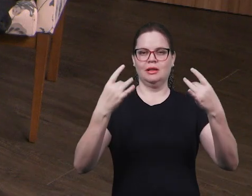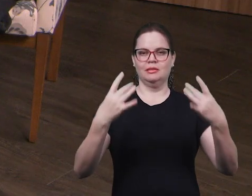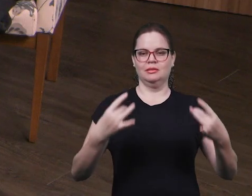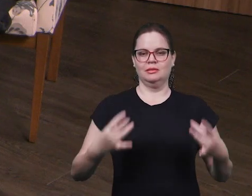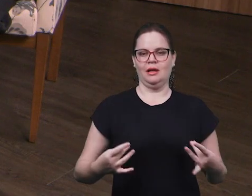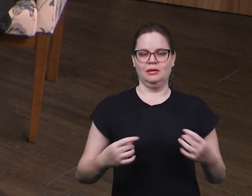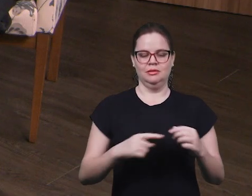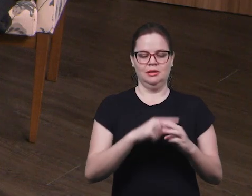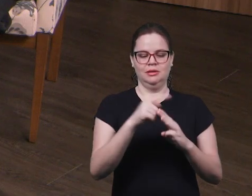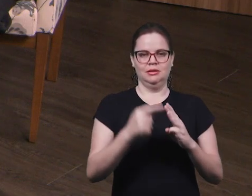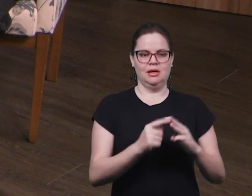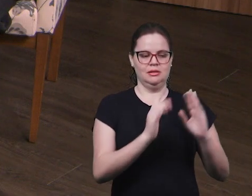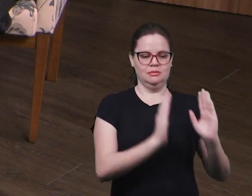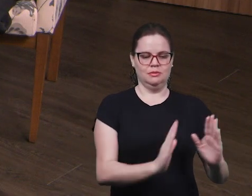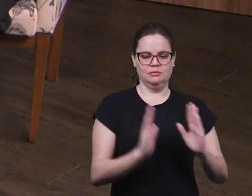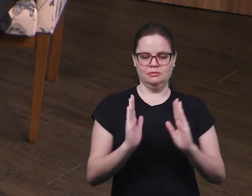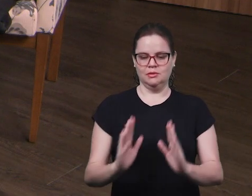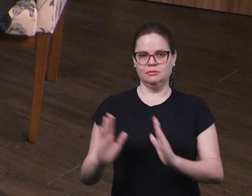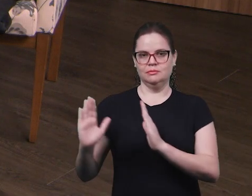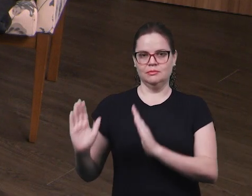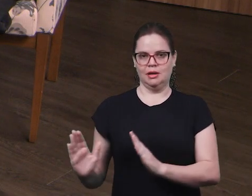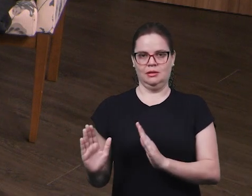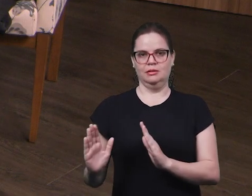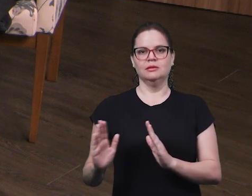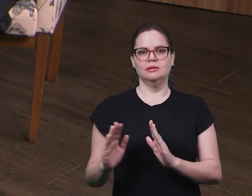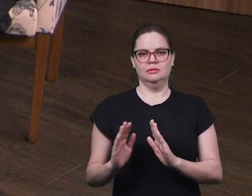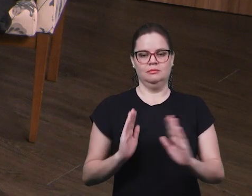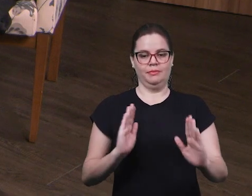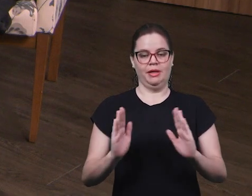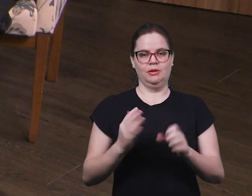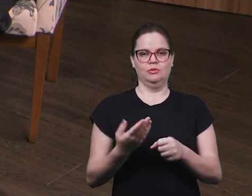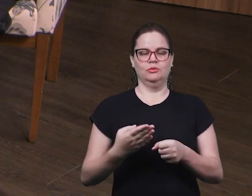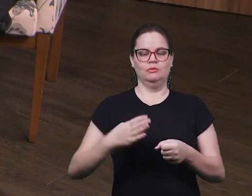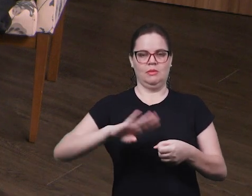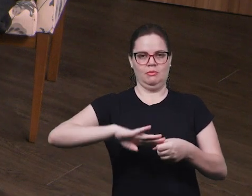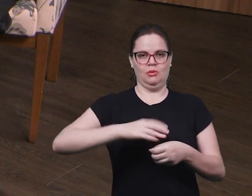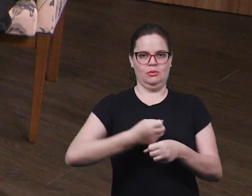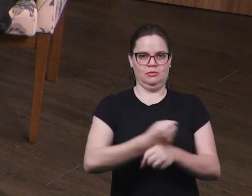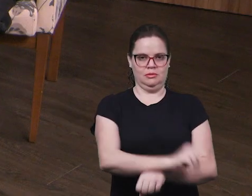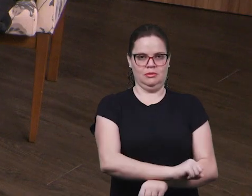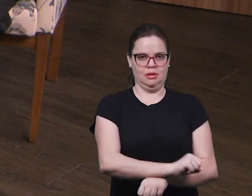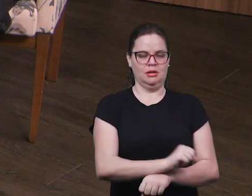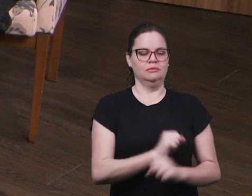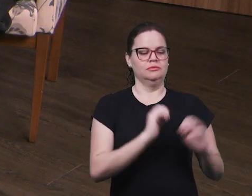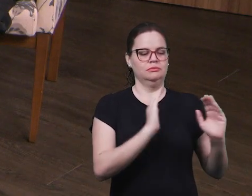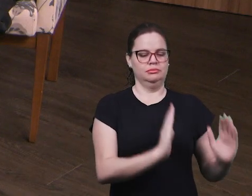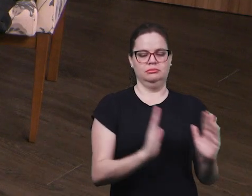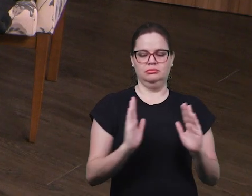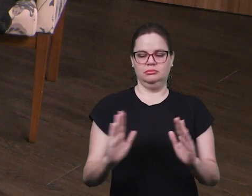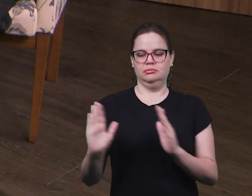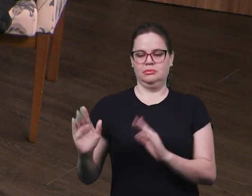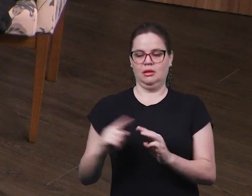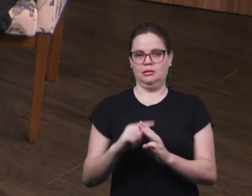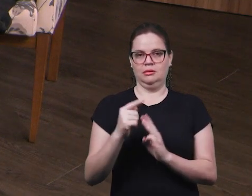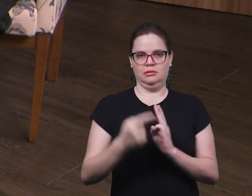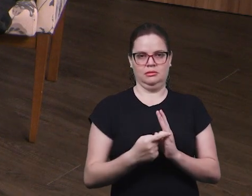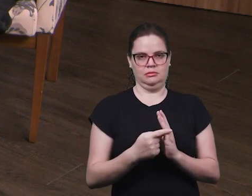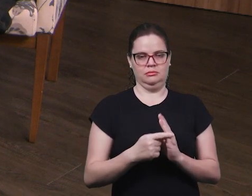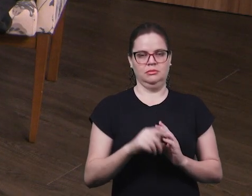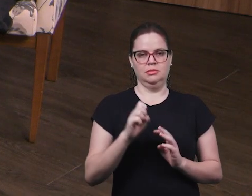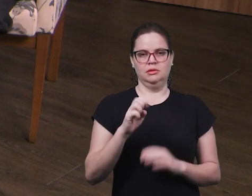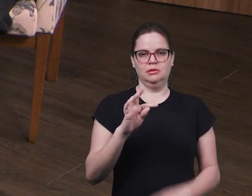das 3 etapas do cativeiro, ou melhor, iniciando